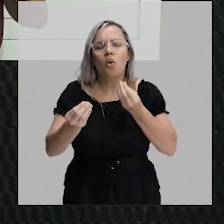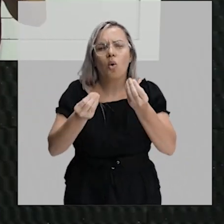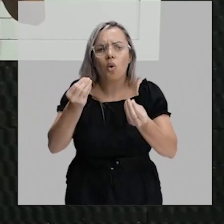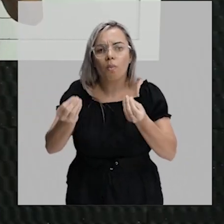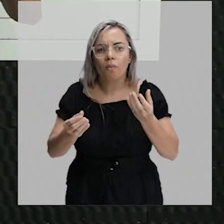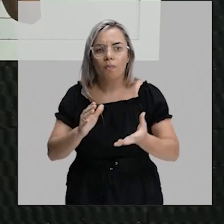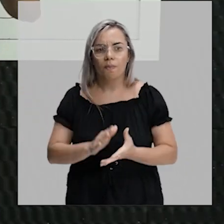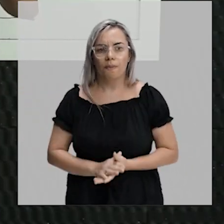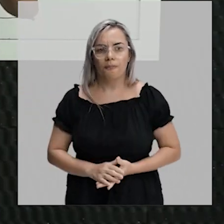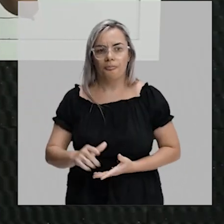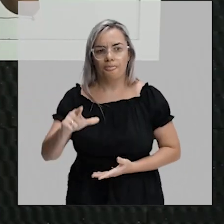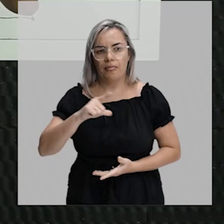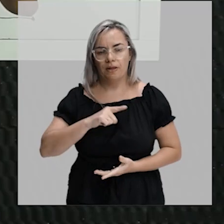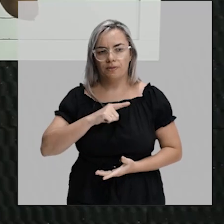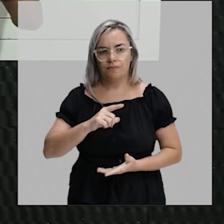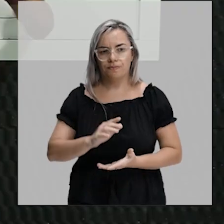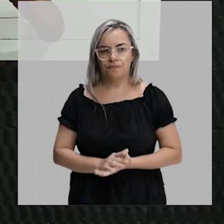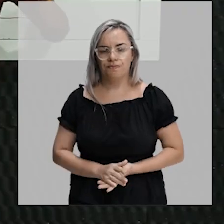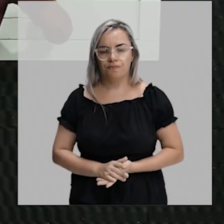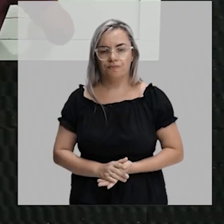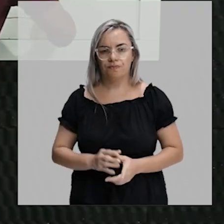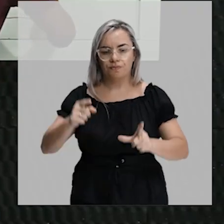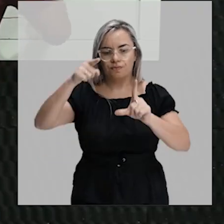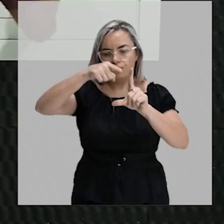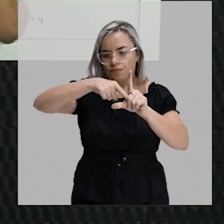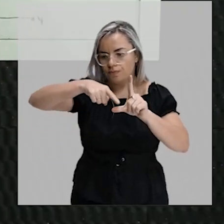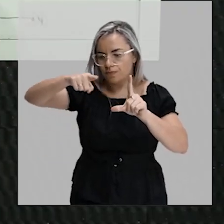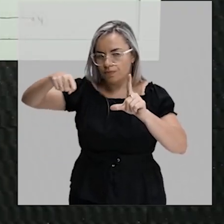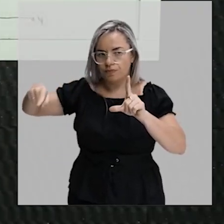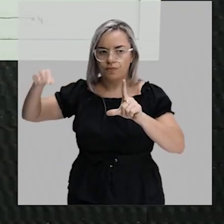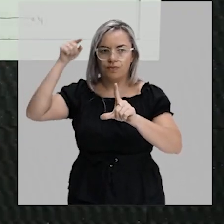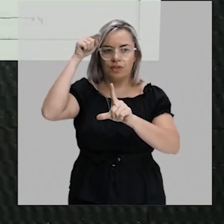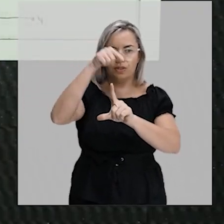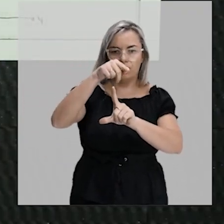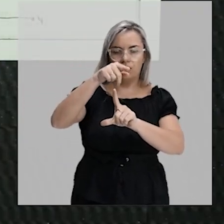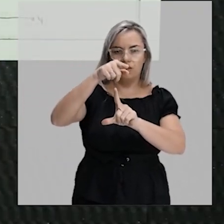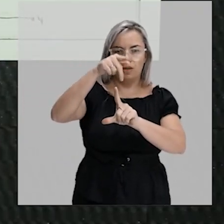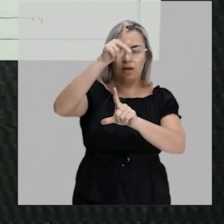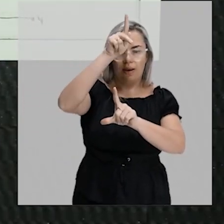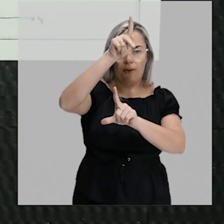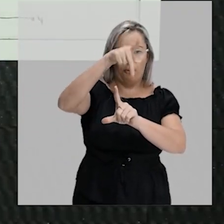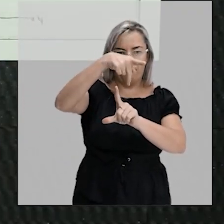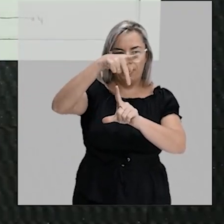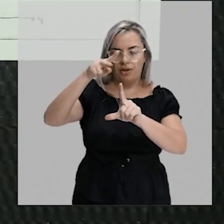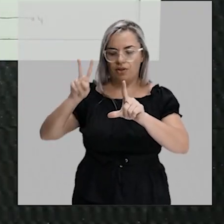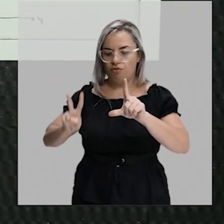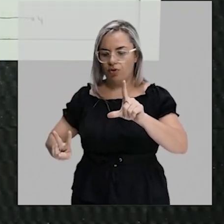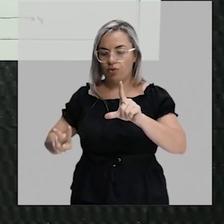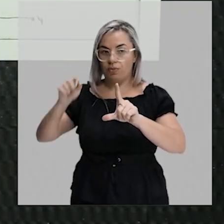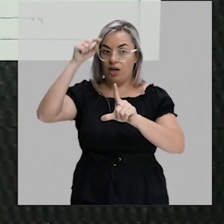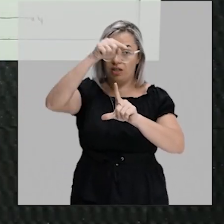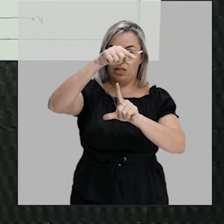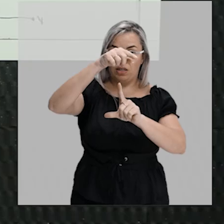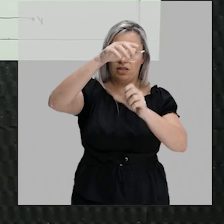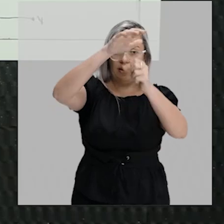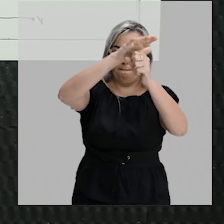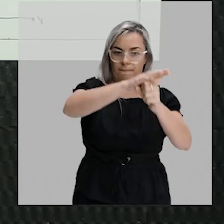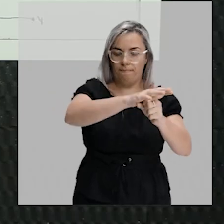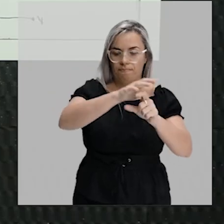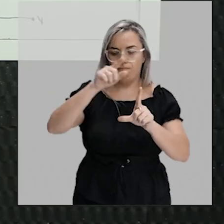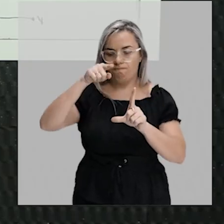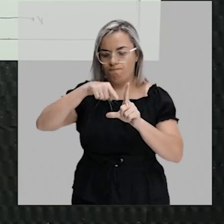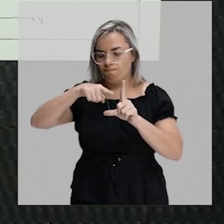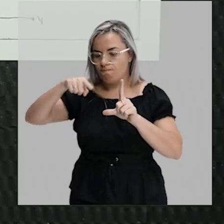Então, eu vou ter pressão e volume, não é isso? Já que nós estamos relacionando os dois, pressão e